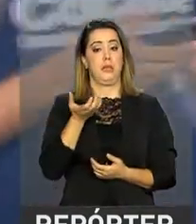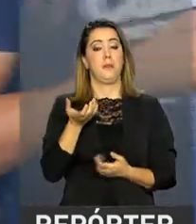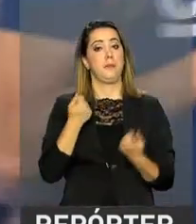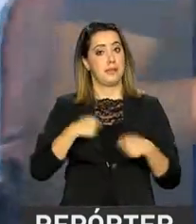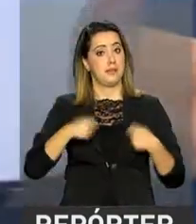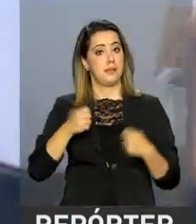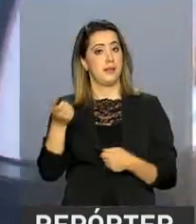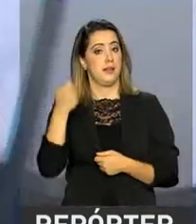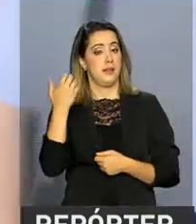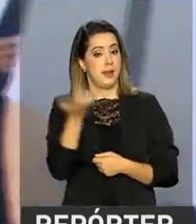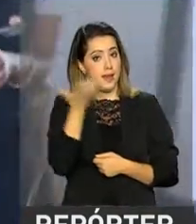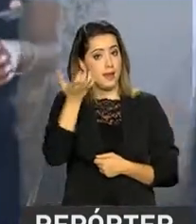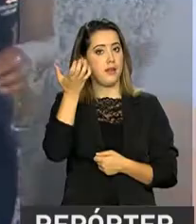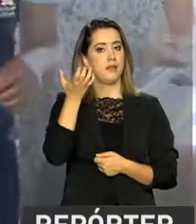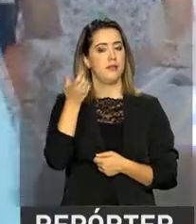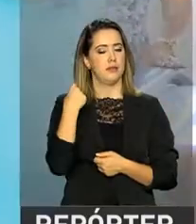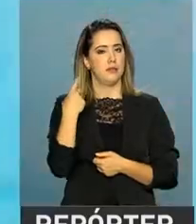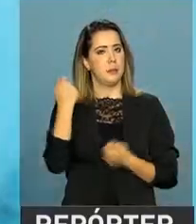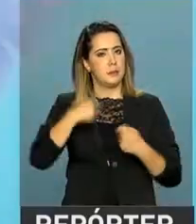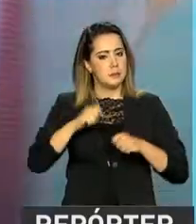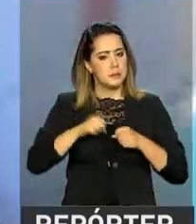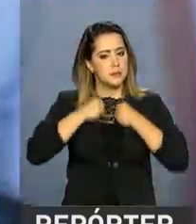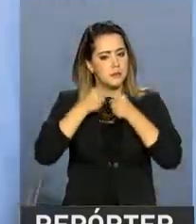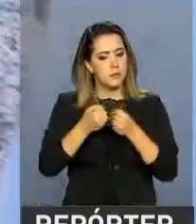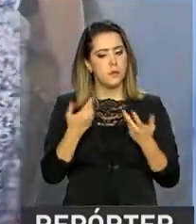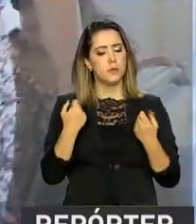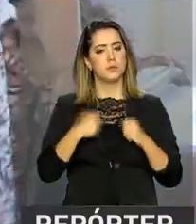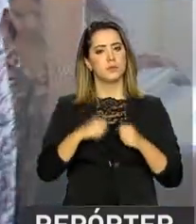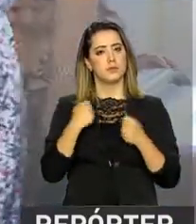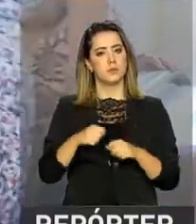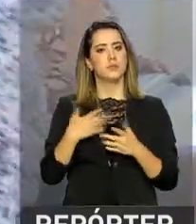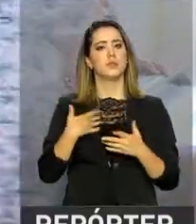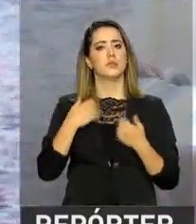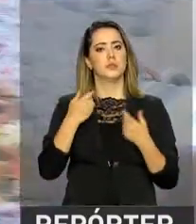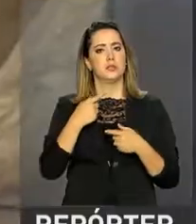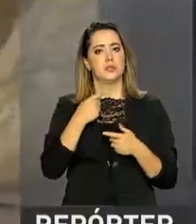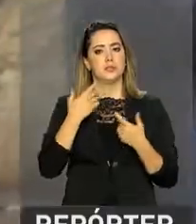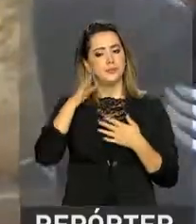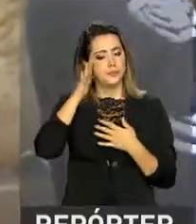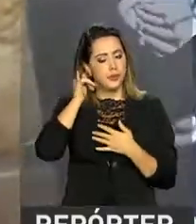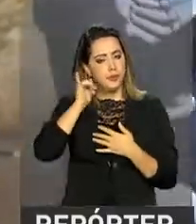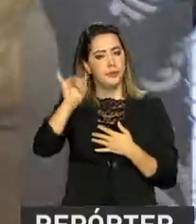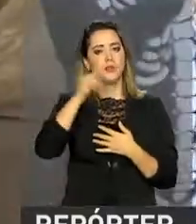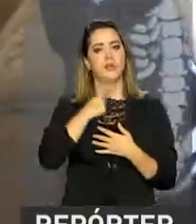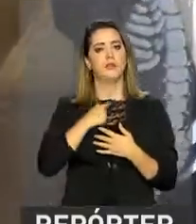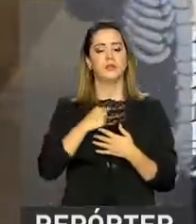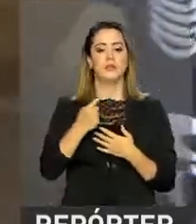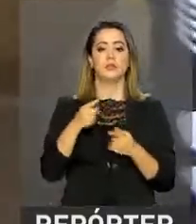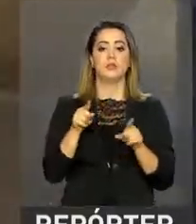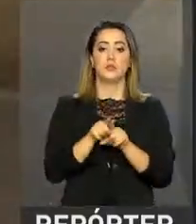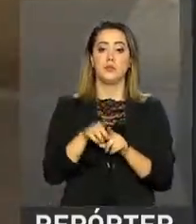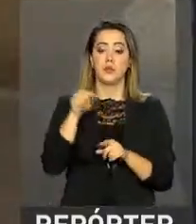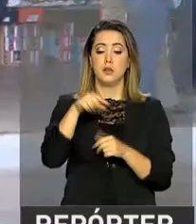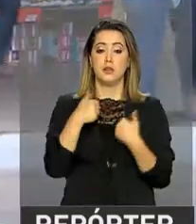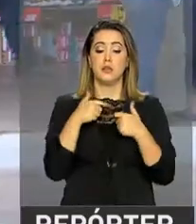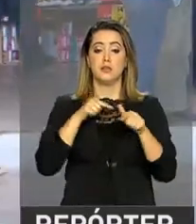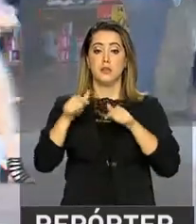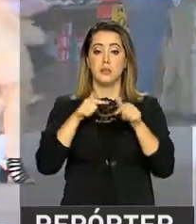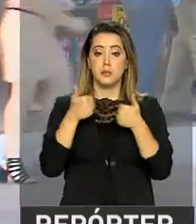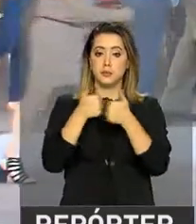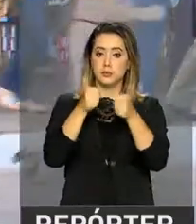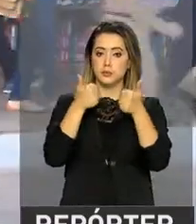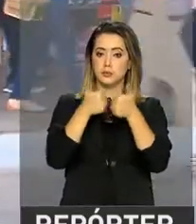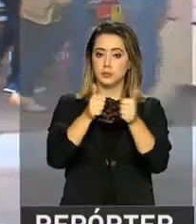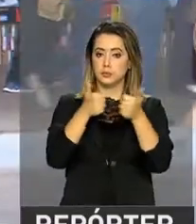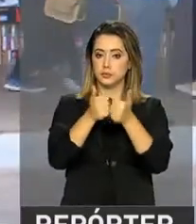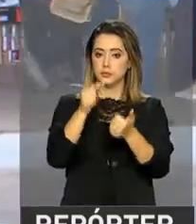esforçar e é difícil. E a pessoa pode ter recaída e tem horas que você vai ter vontade. Esta ação, na rodoviária de Brasília, um dos